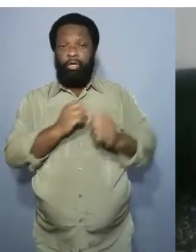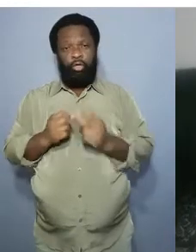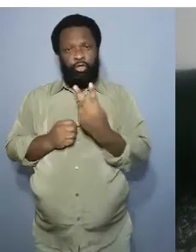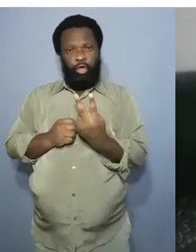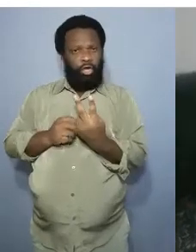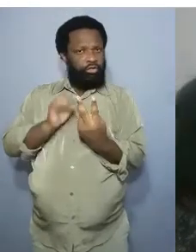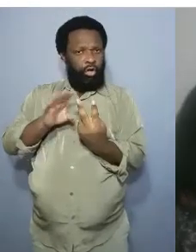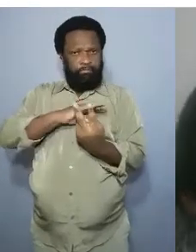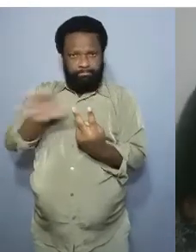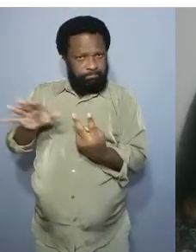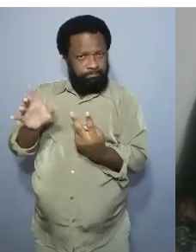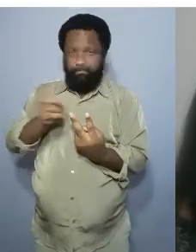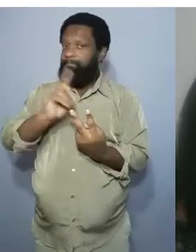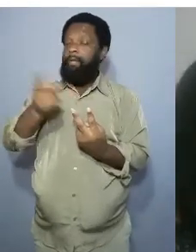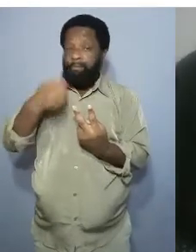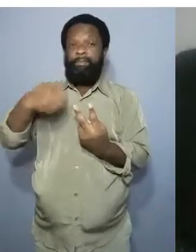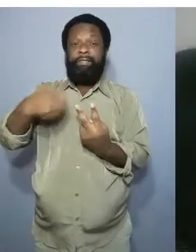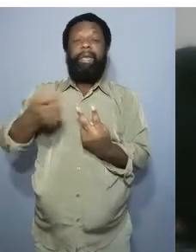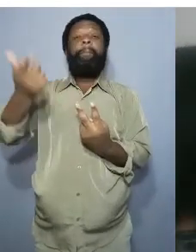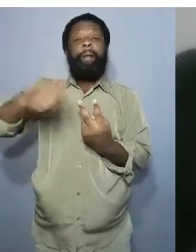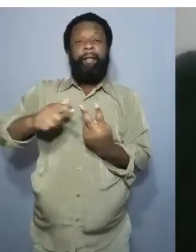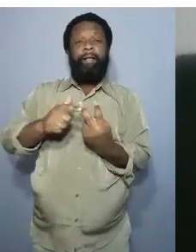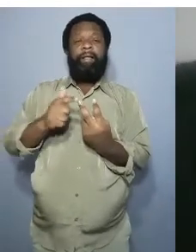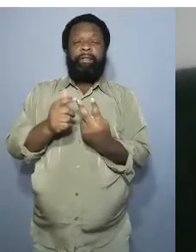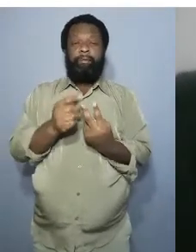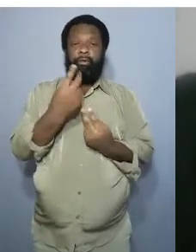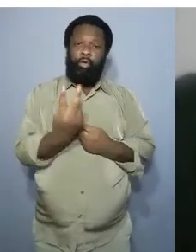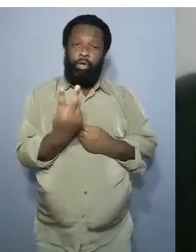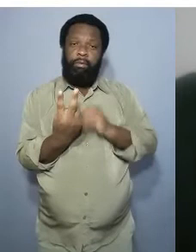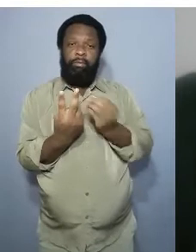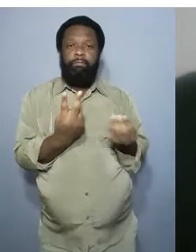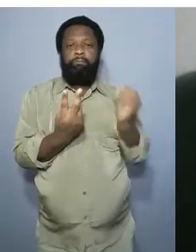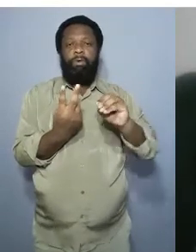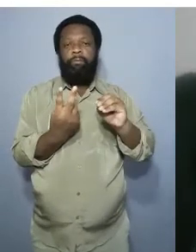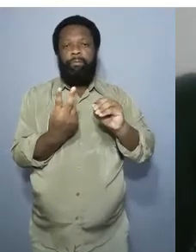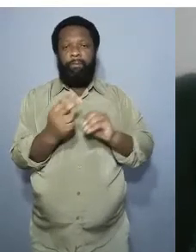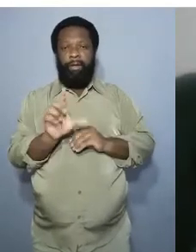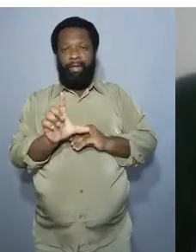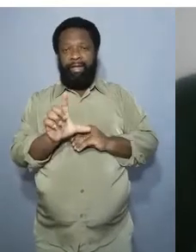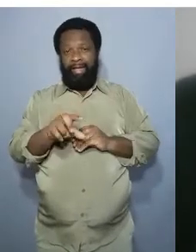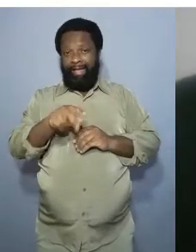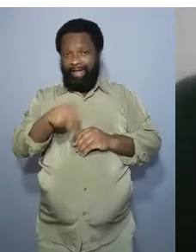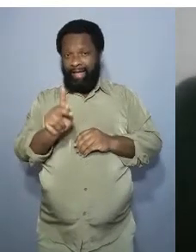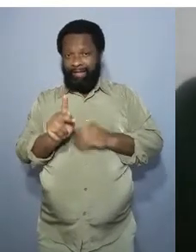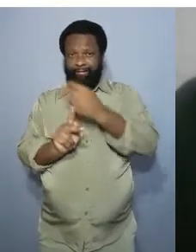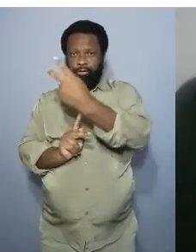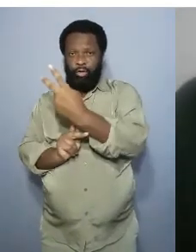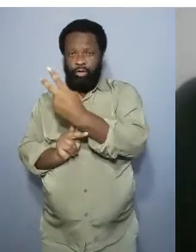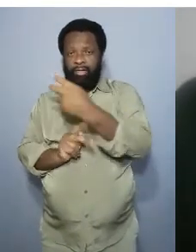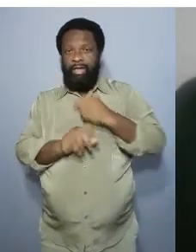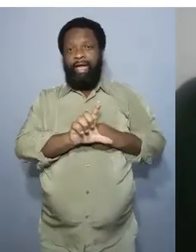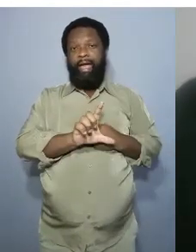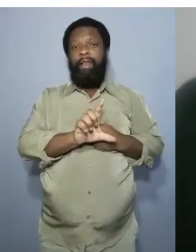ela não vai ser suficiente para representar o átomo de nitrogênio. Então, a gente coloca a próxima camada, Kl, que é a